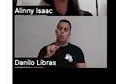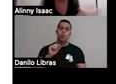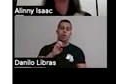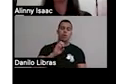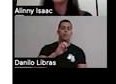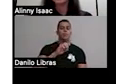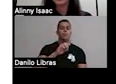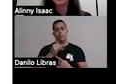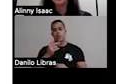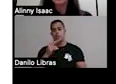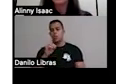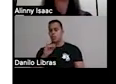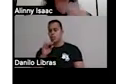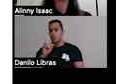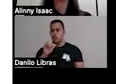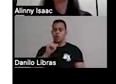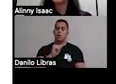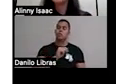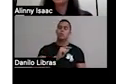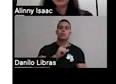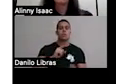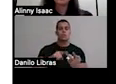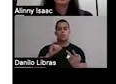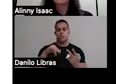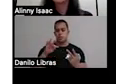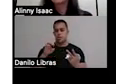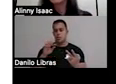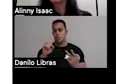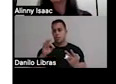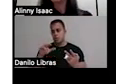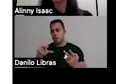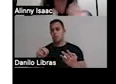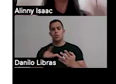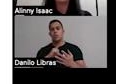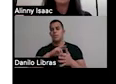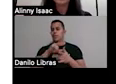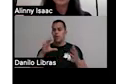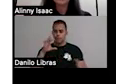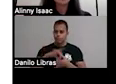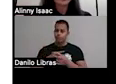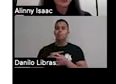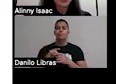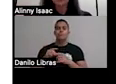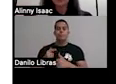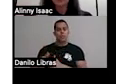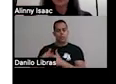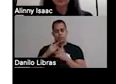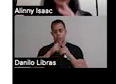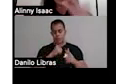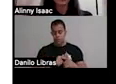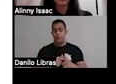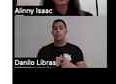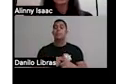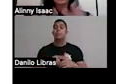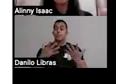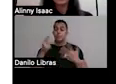cérebro conversando bastante, alteração no eixo hipotálamo pituitário adrenal e também modificações epigenéticas. Então, todos